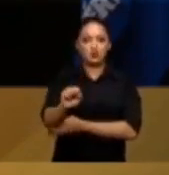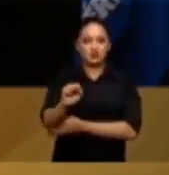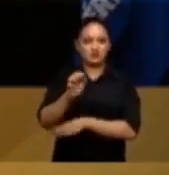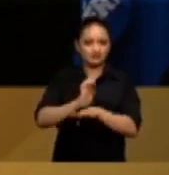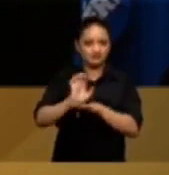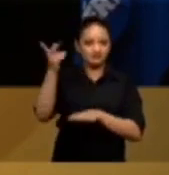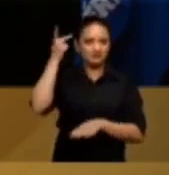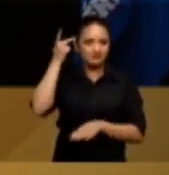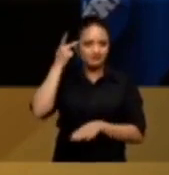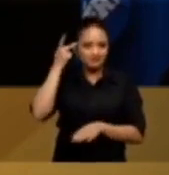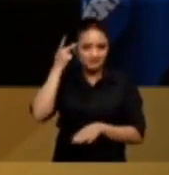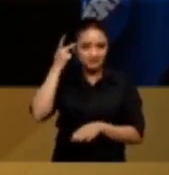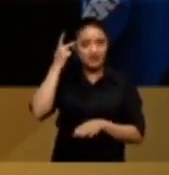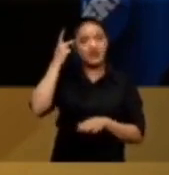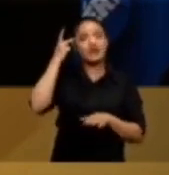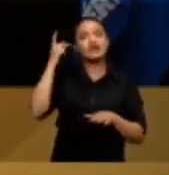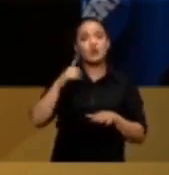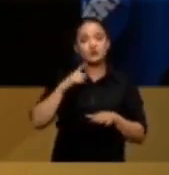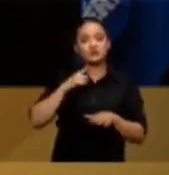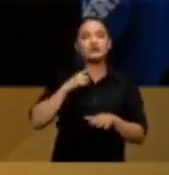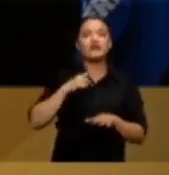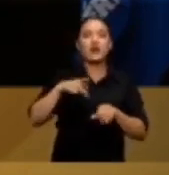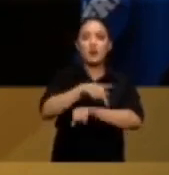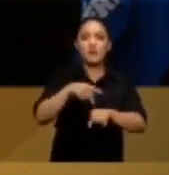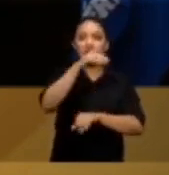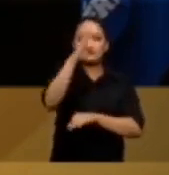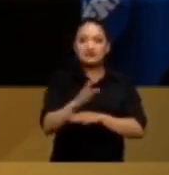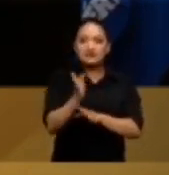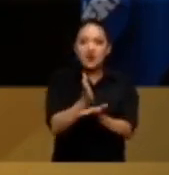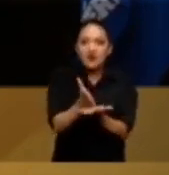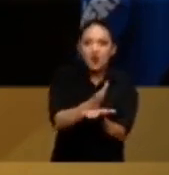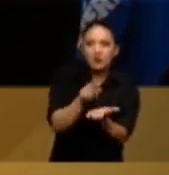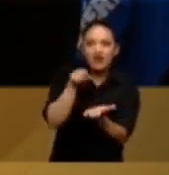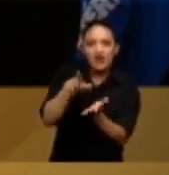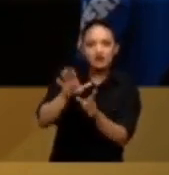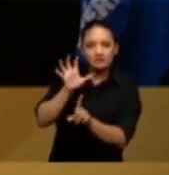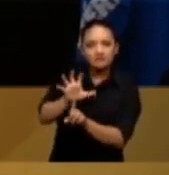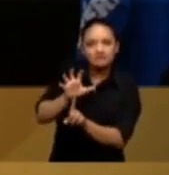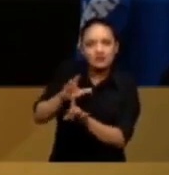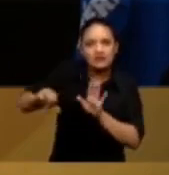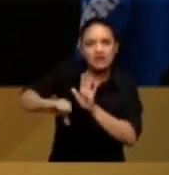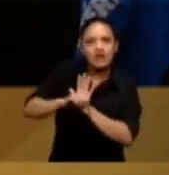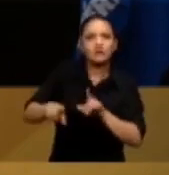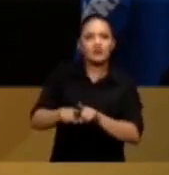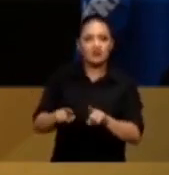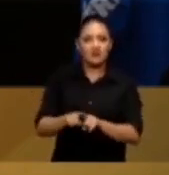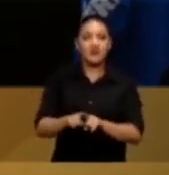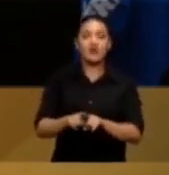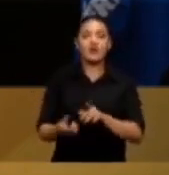próprias fronteiras do país. O período como foragido também